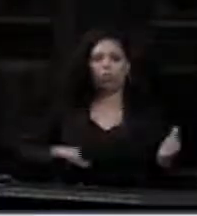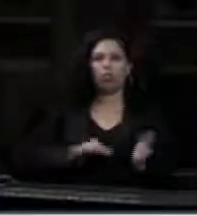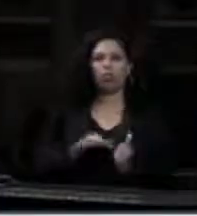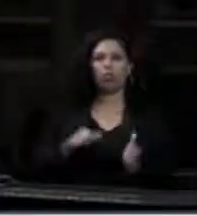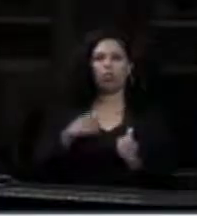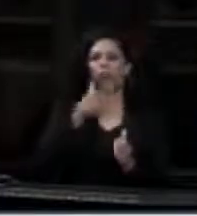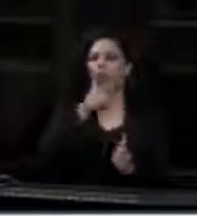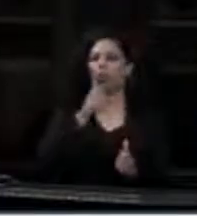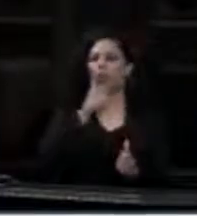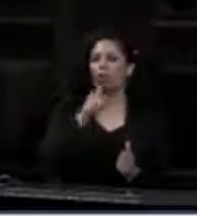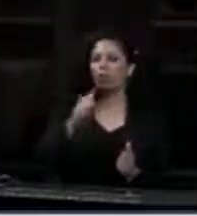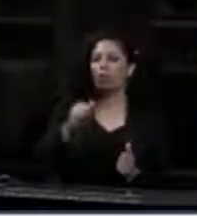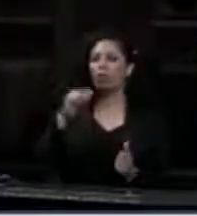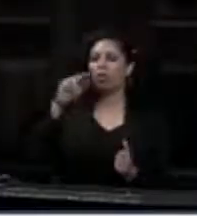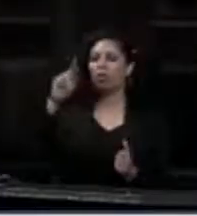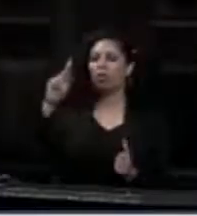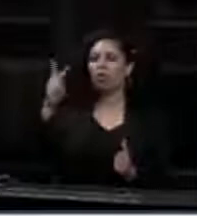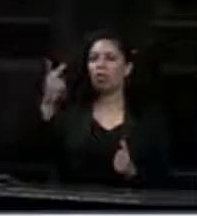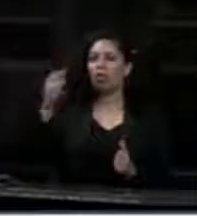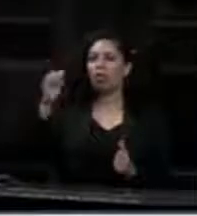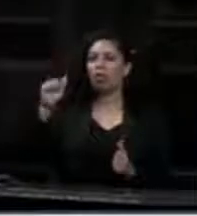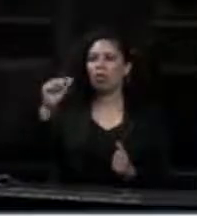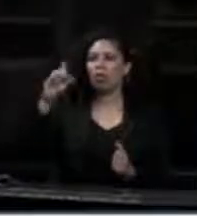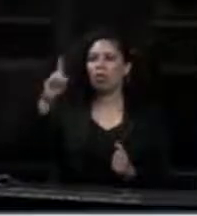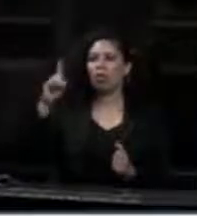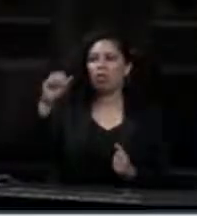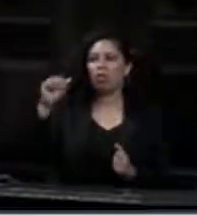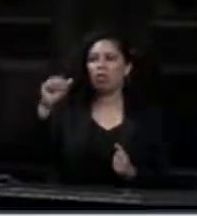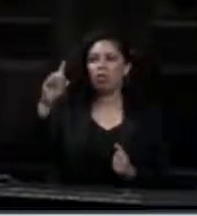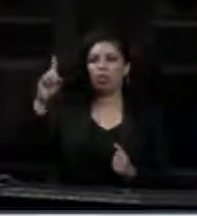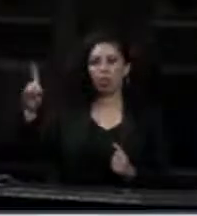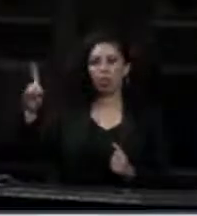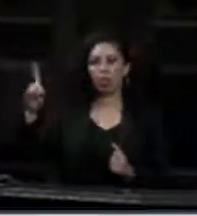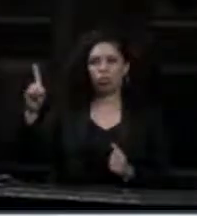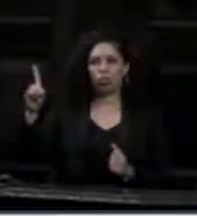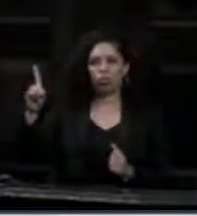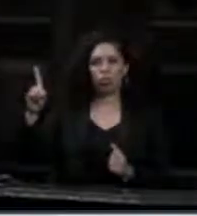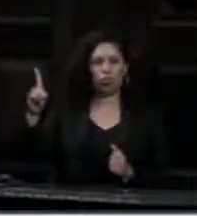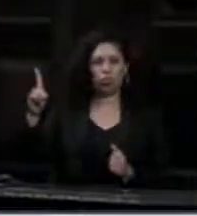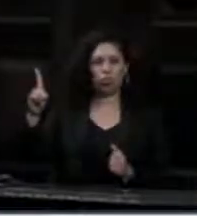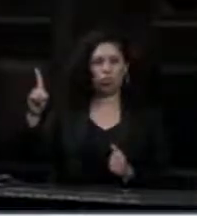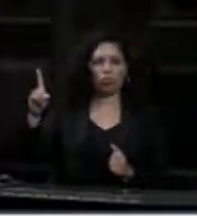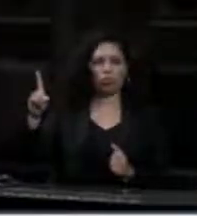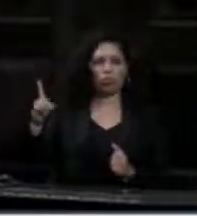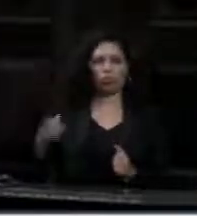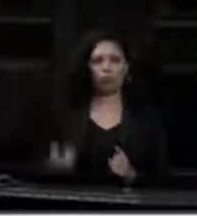voto parte do voto que era do próprio lula